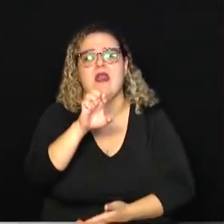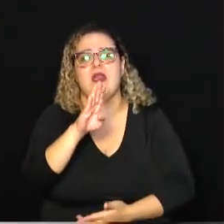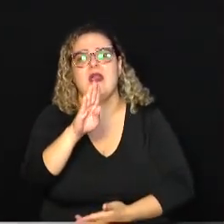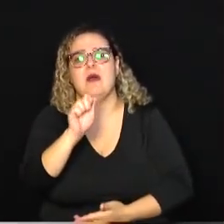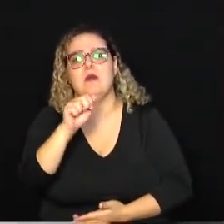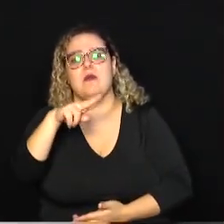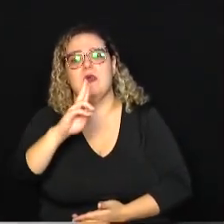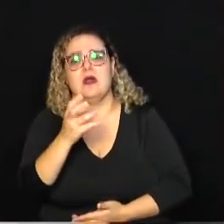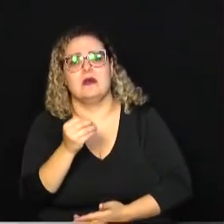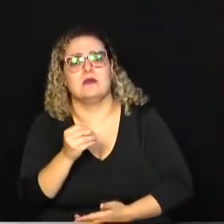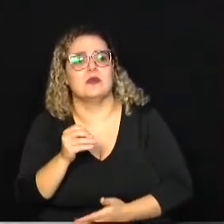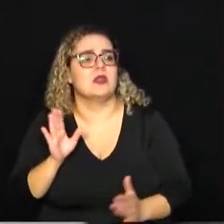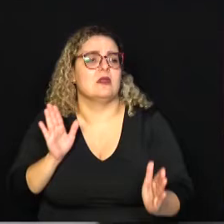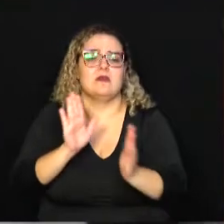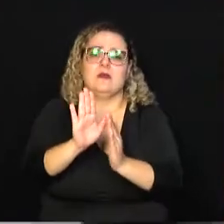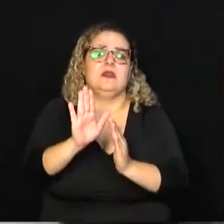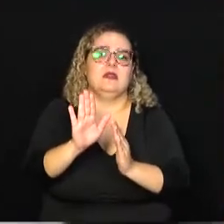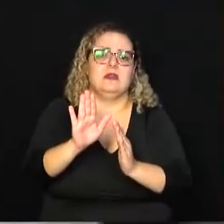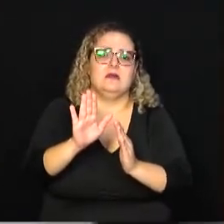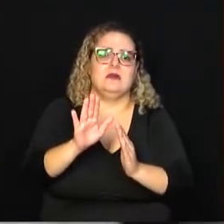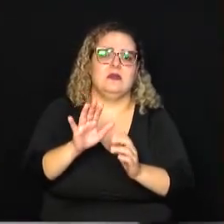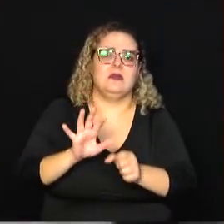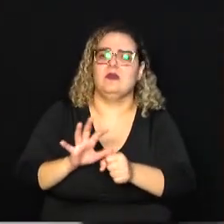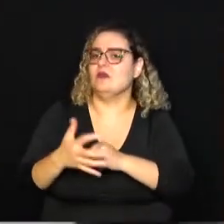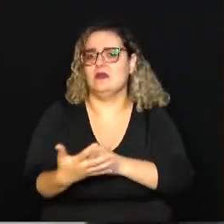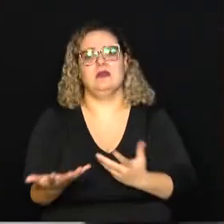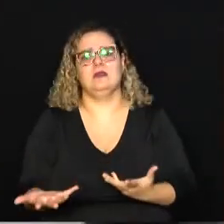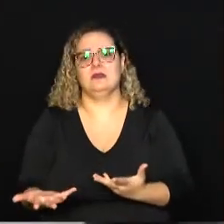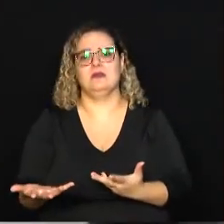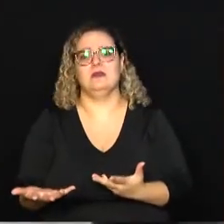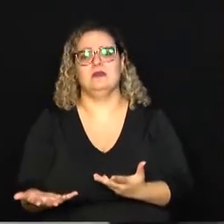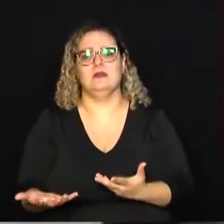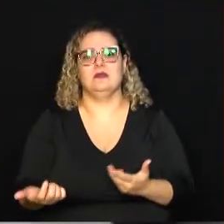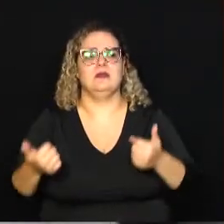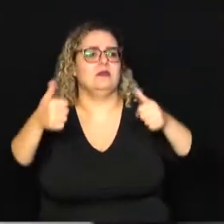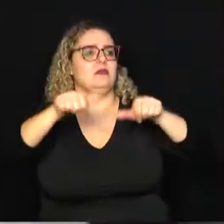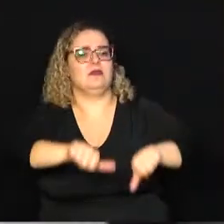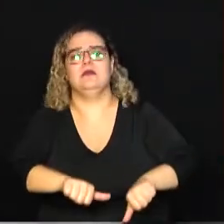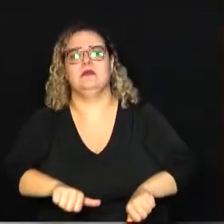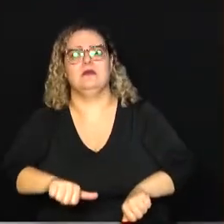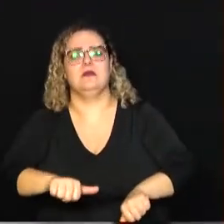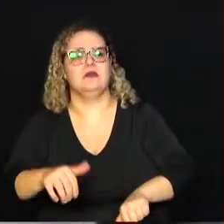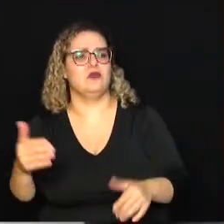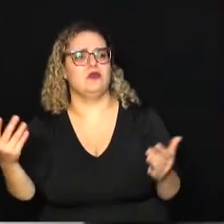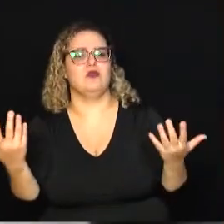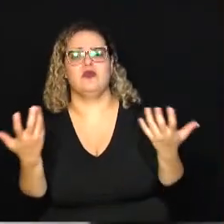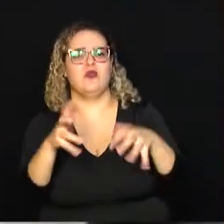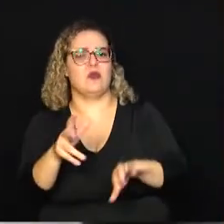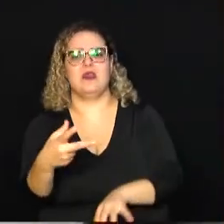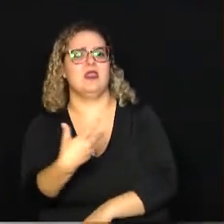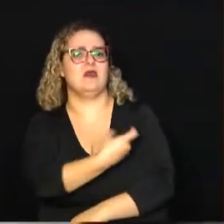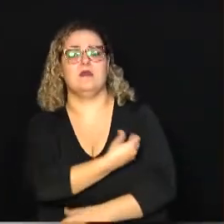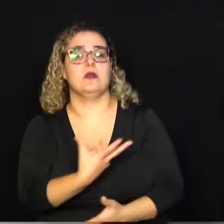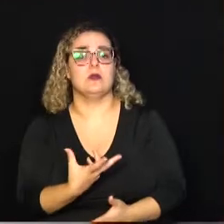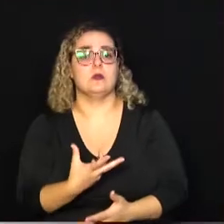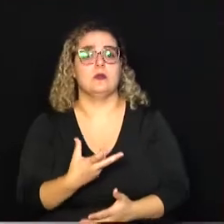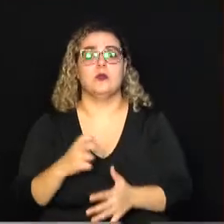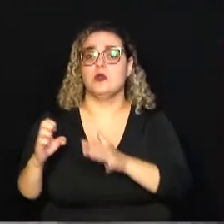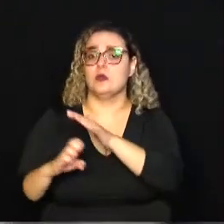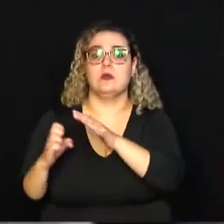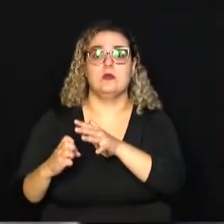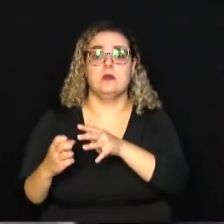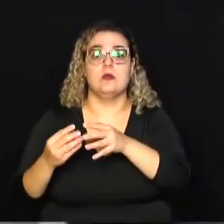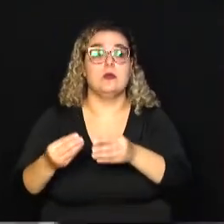para enfrentar o coronavírus no Brasil e negar ofertas de vacinas que foram feitas por diversas empresas em volume,